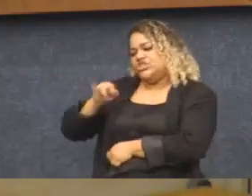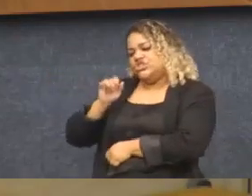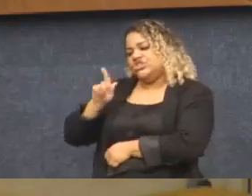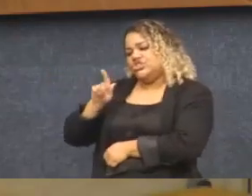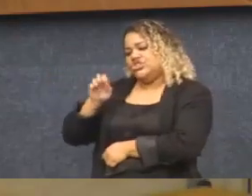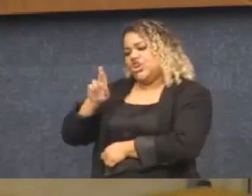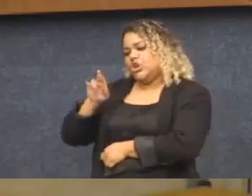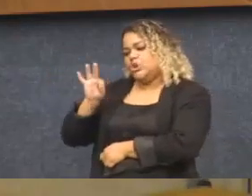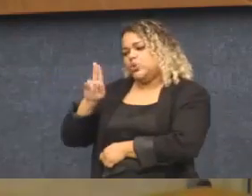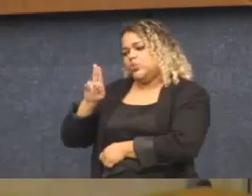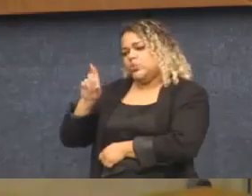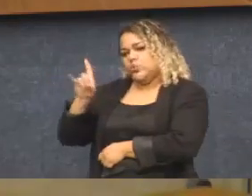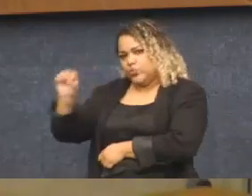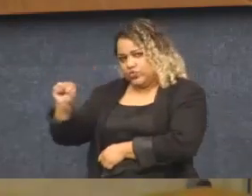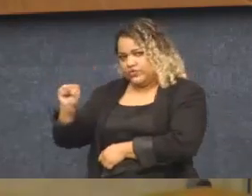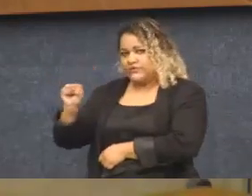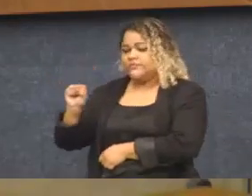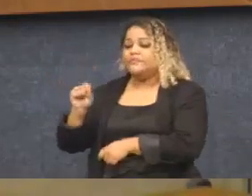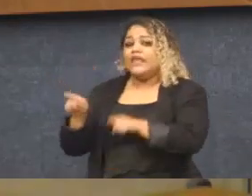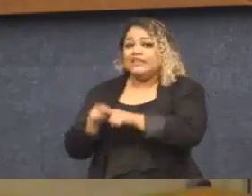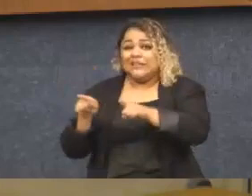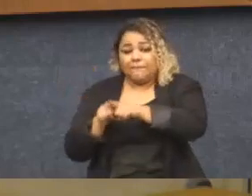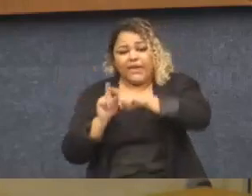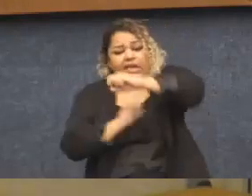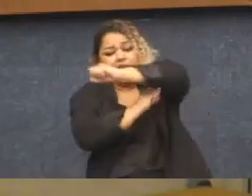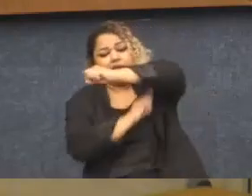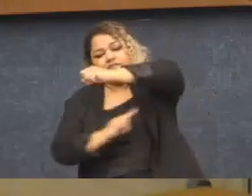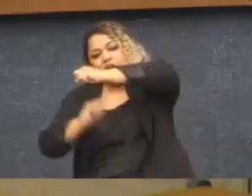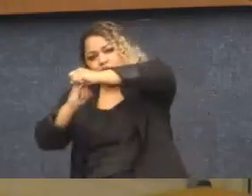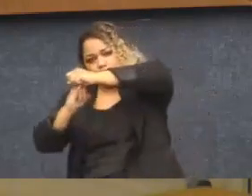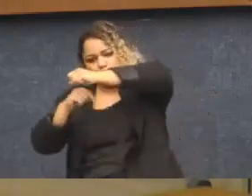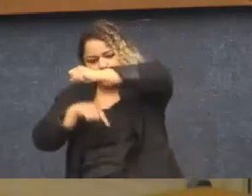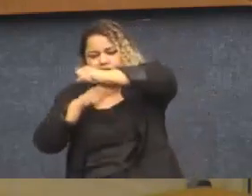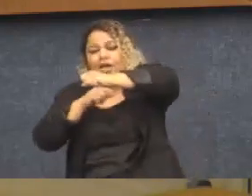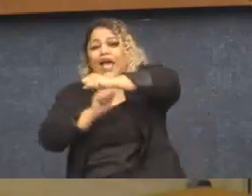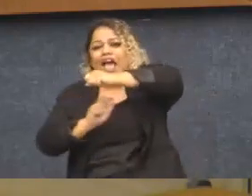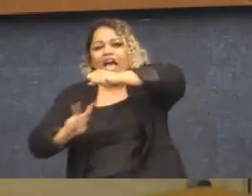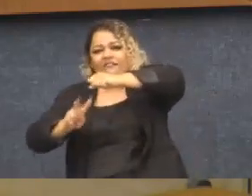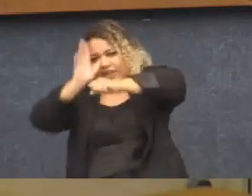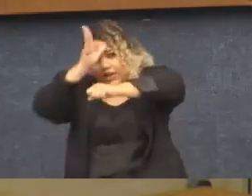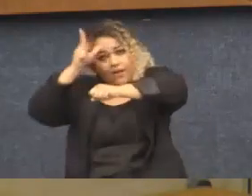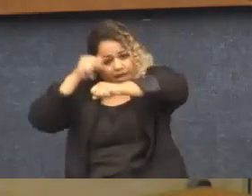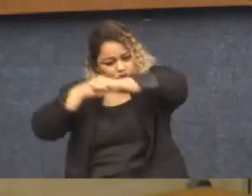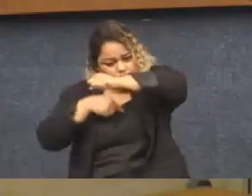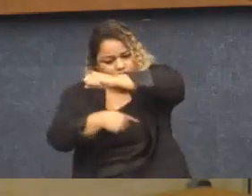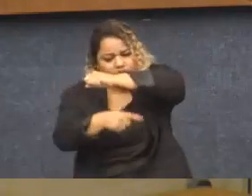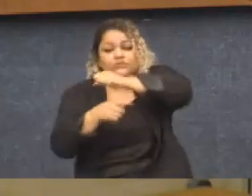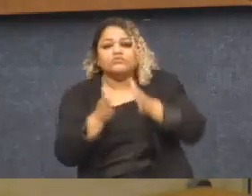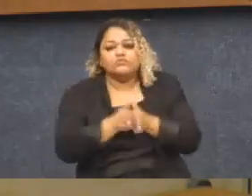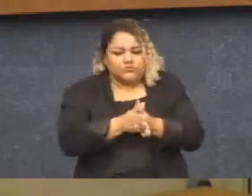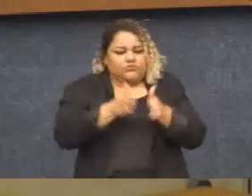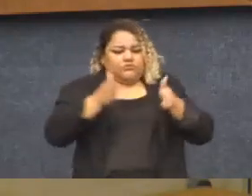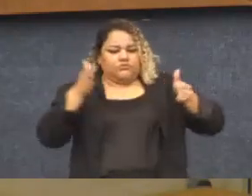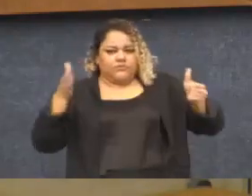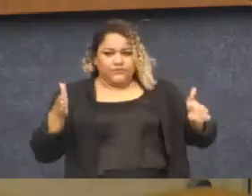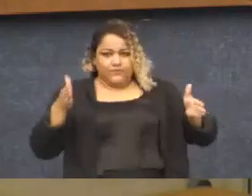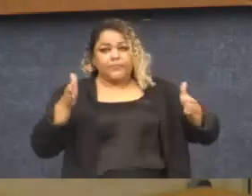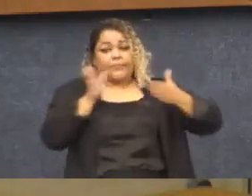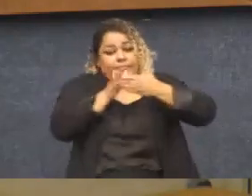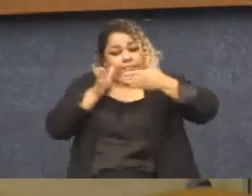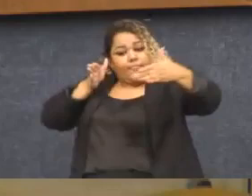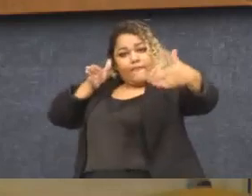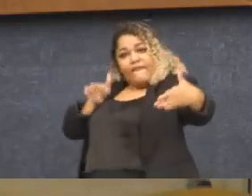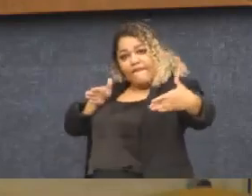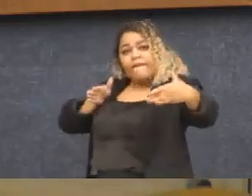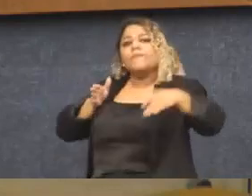sobre a Avenida Amazonas, para que possamos evitar de forma definitiva os problemas que